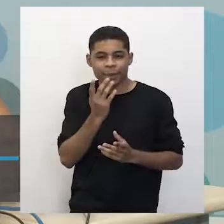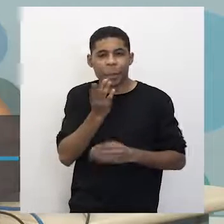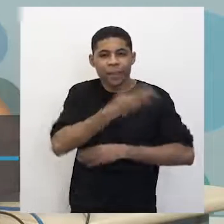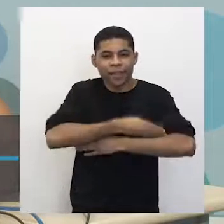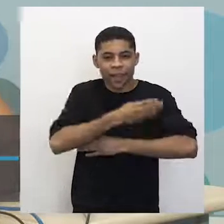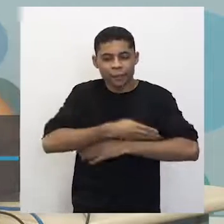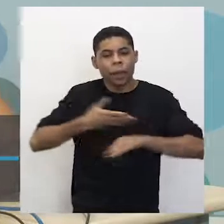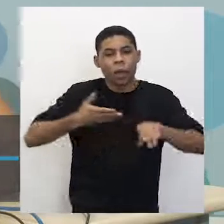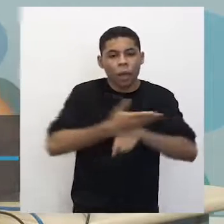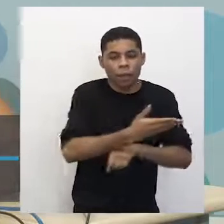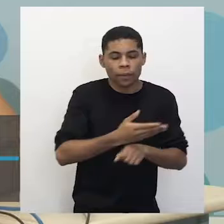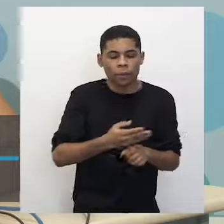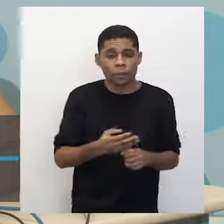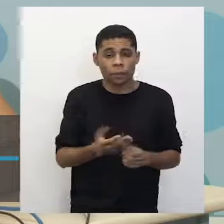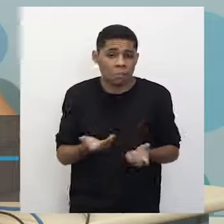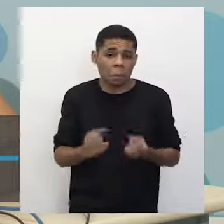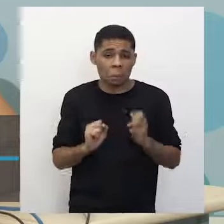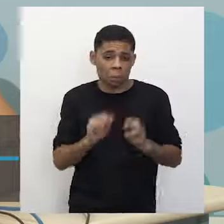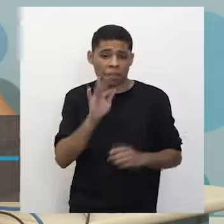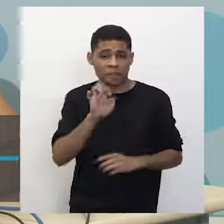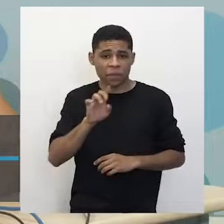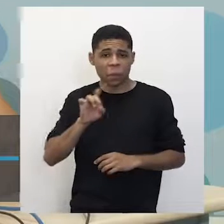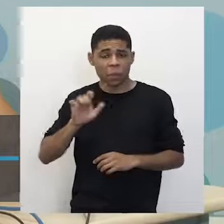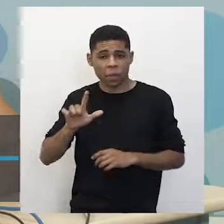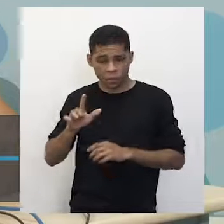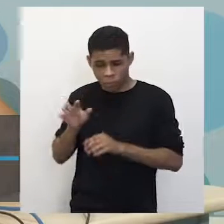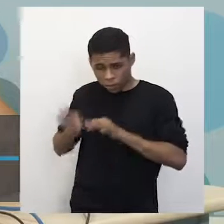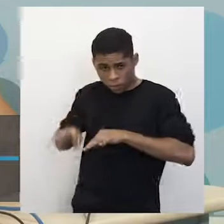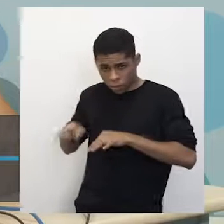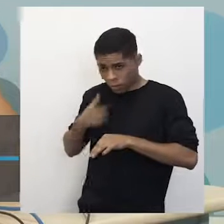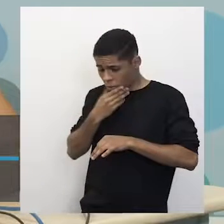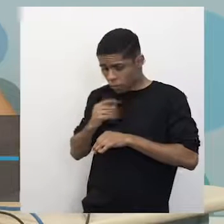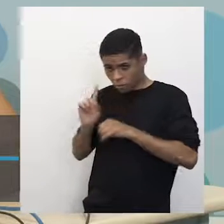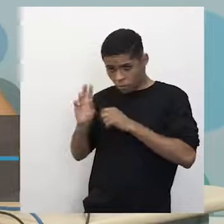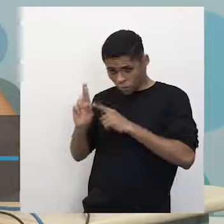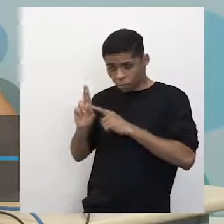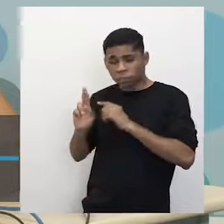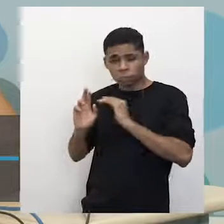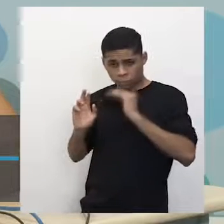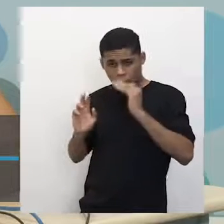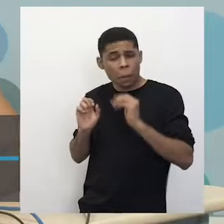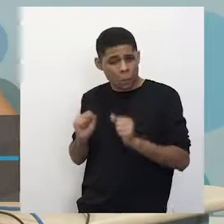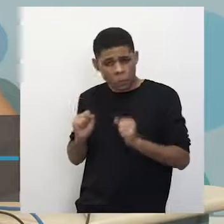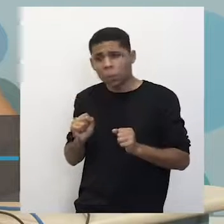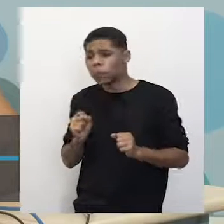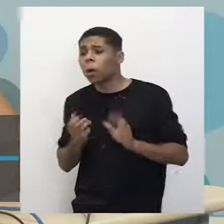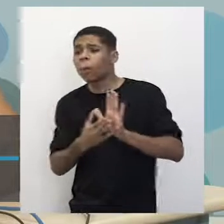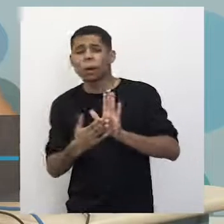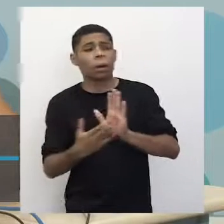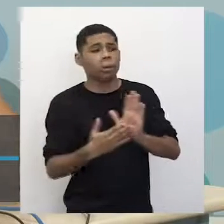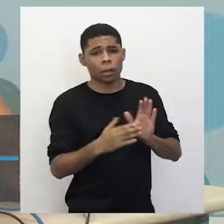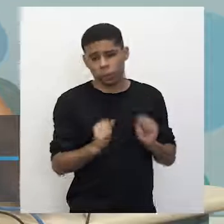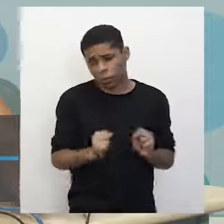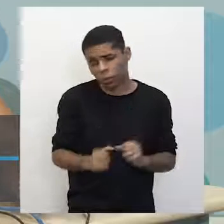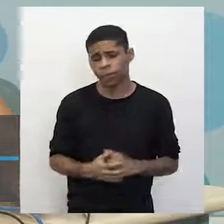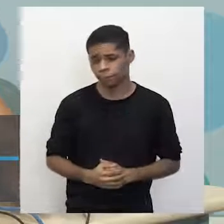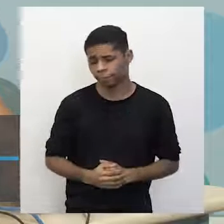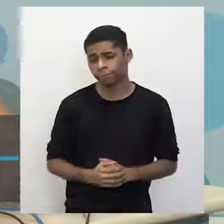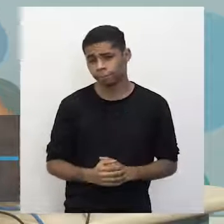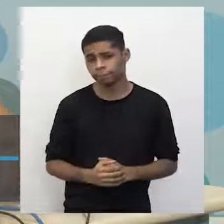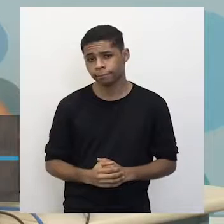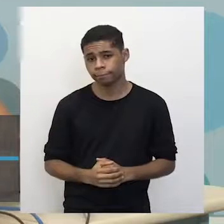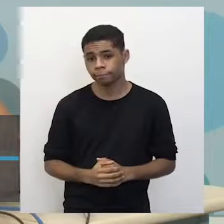e outros benefícios que o senhor feudal poderia conceder a seus vassalos aí. Tá? Falando em